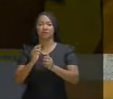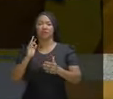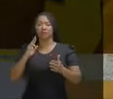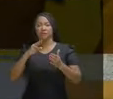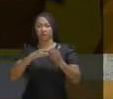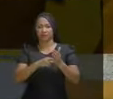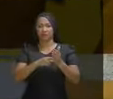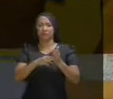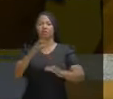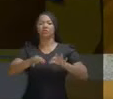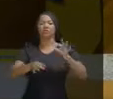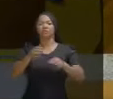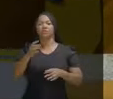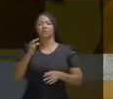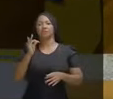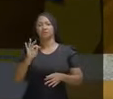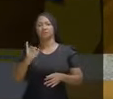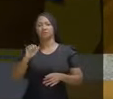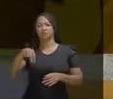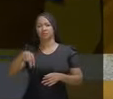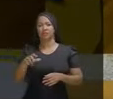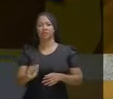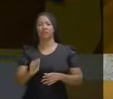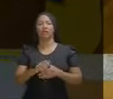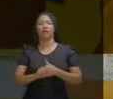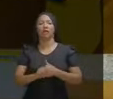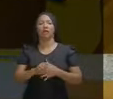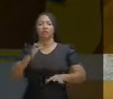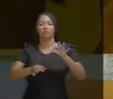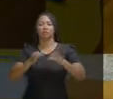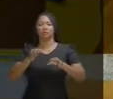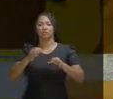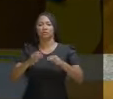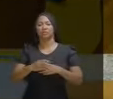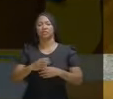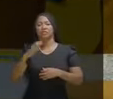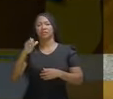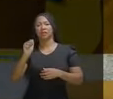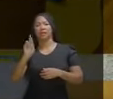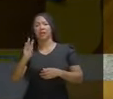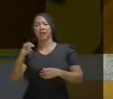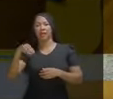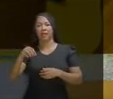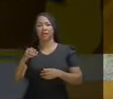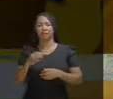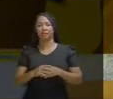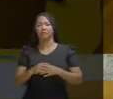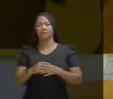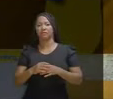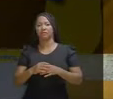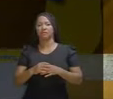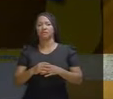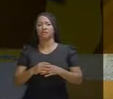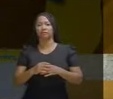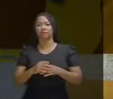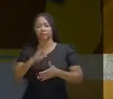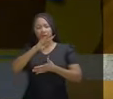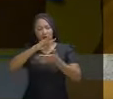juíza Tina Souza. Está com vista para o juiz Carmo Antônio. A interessada é Amanda Cavalcante